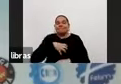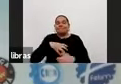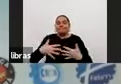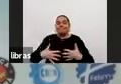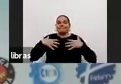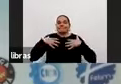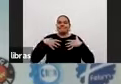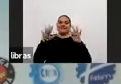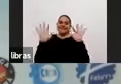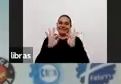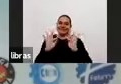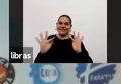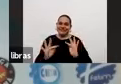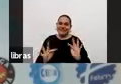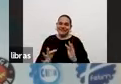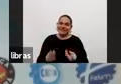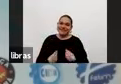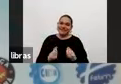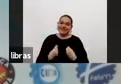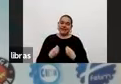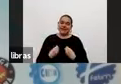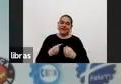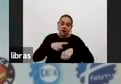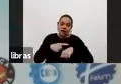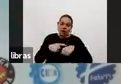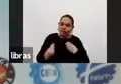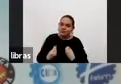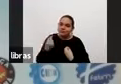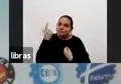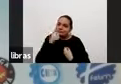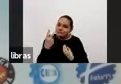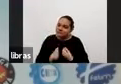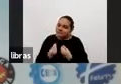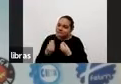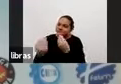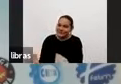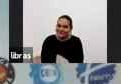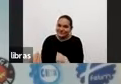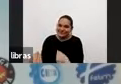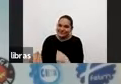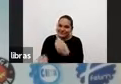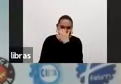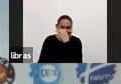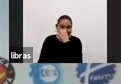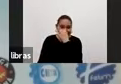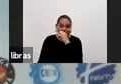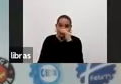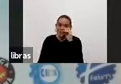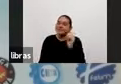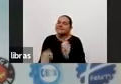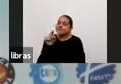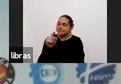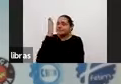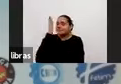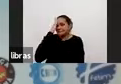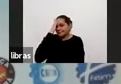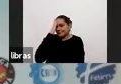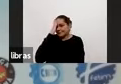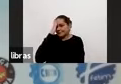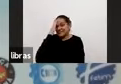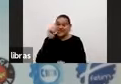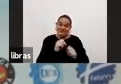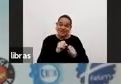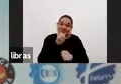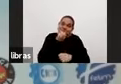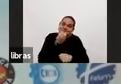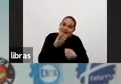forma ainda mais exacerbada, o que faz bem para o nosso corpo. Então já sabe, né, gente? Fazer bem para a